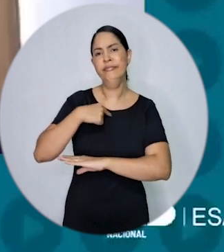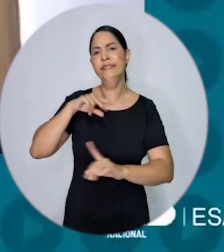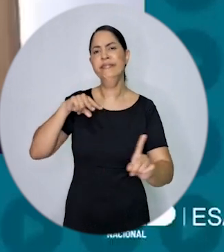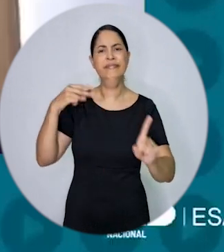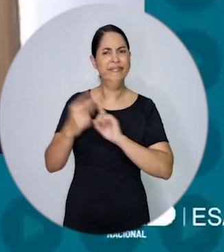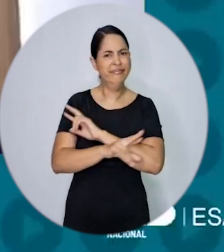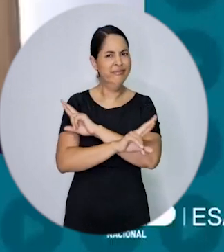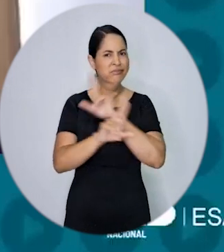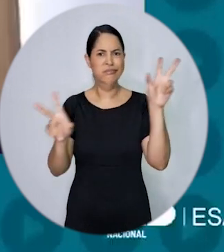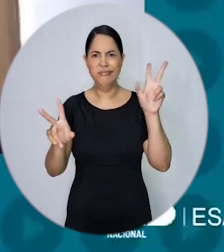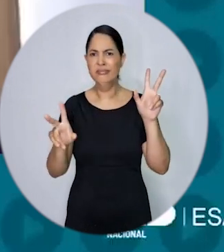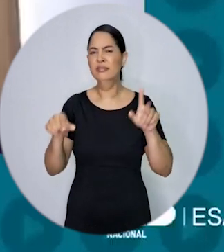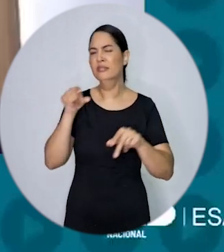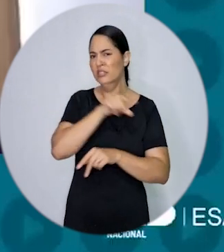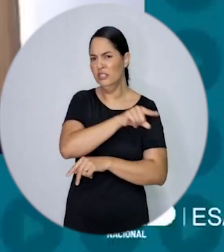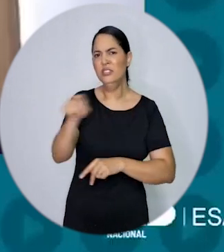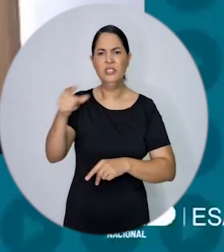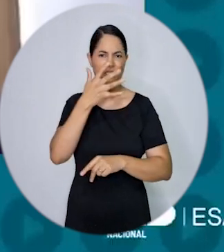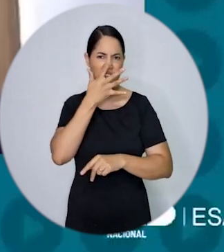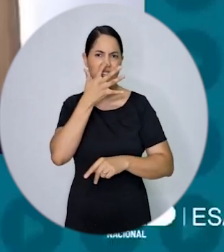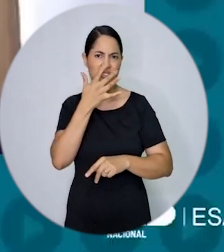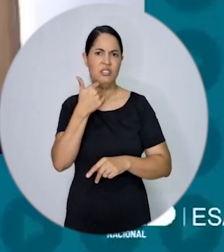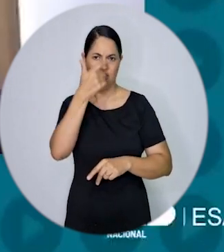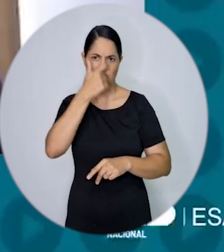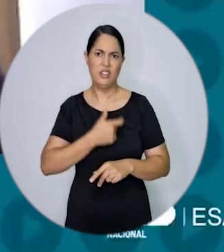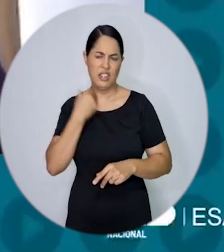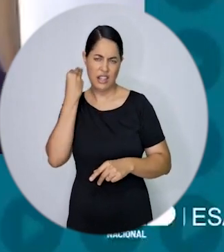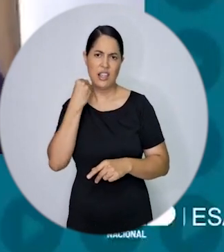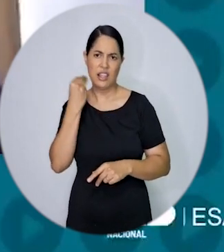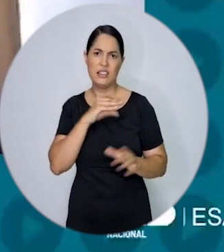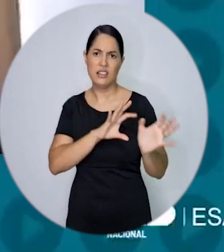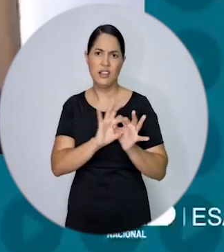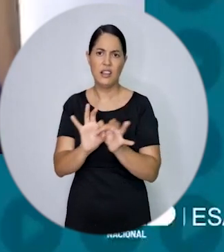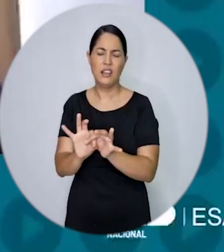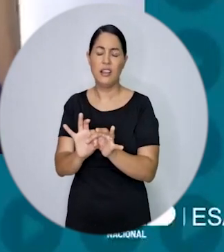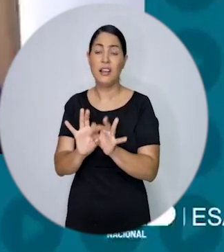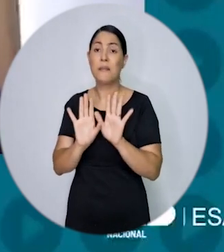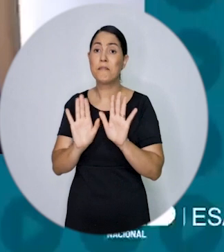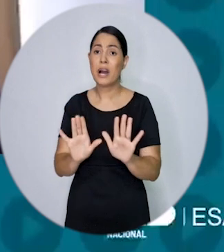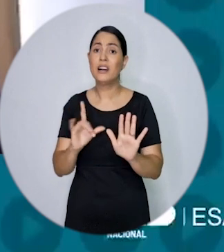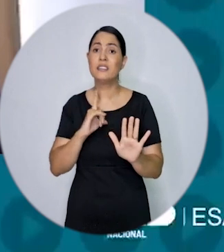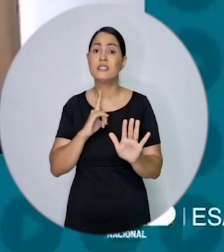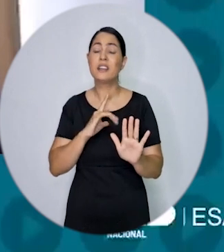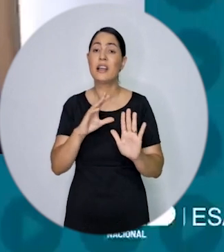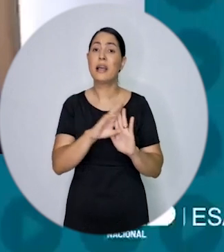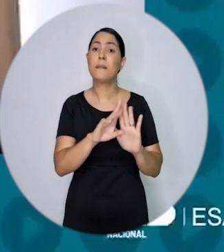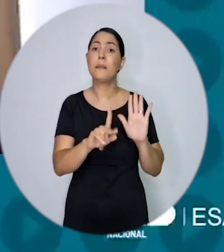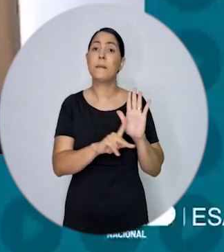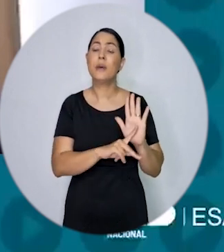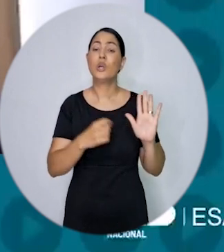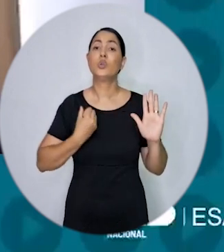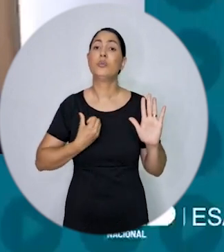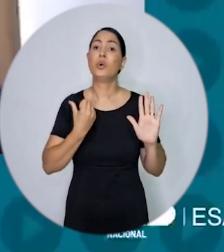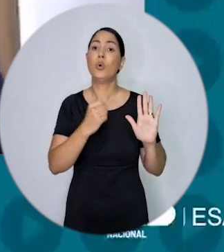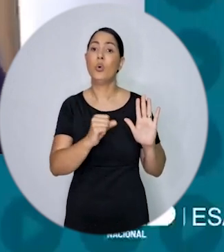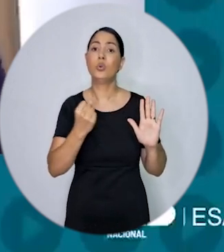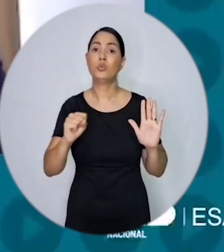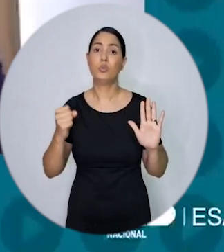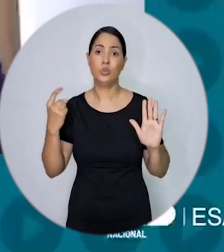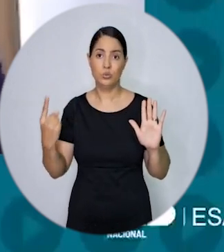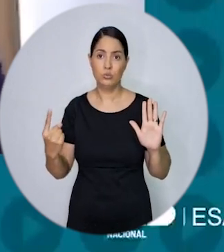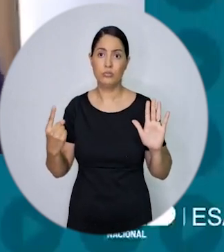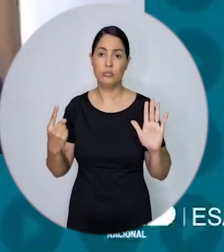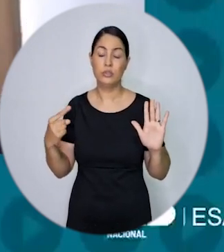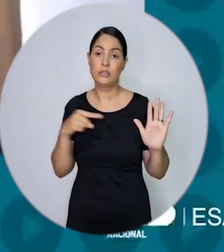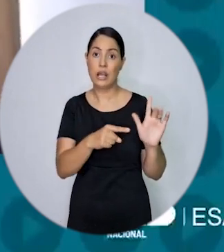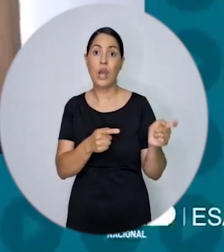ponto de vista, né, aquilo que eu vi, ou as minhas experiências dessa conversão, a MP 881 ela acabou sendo